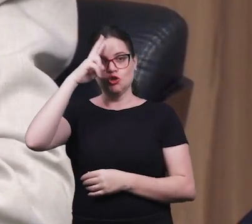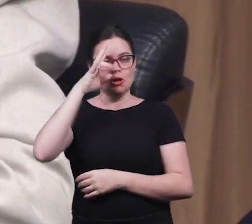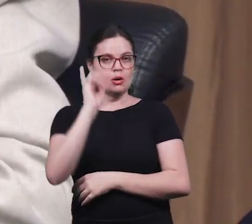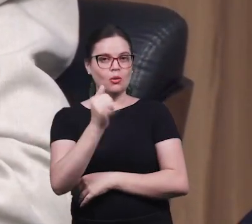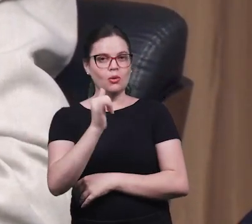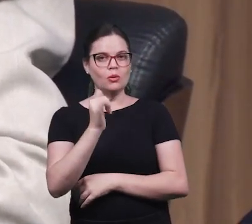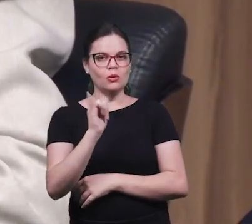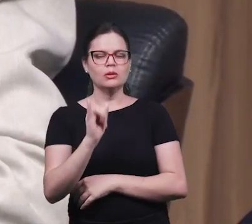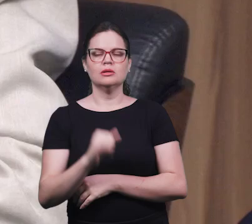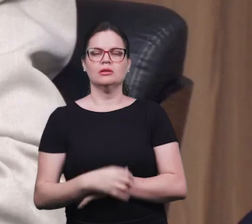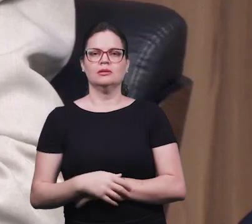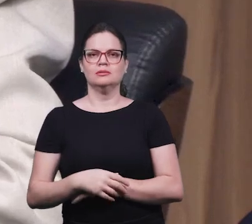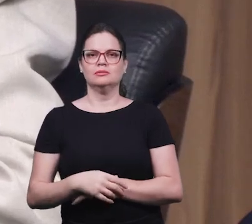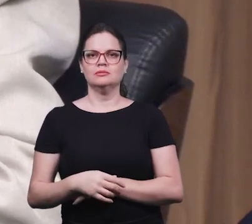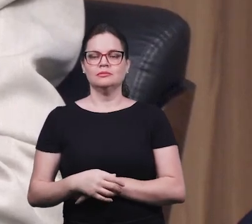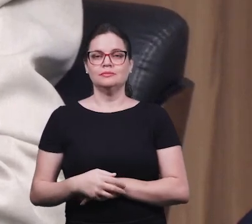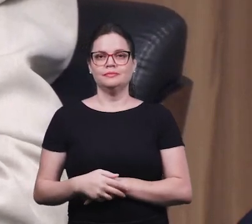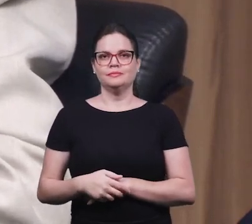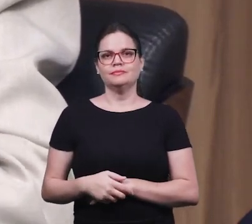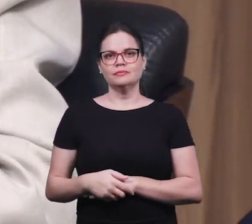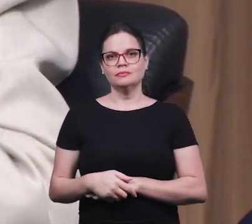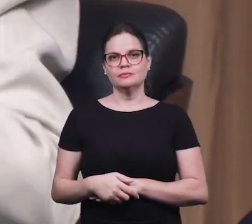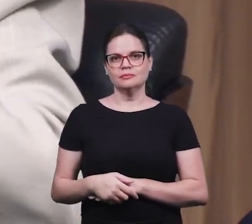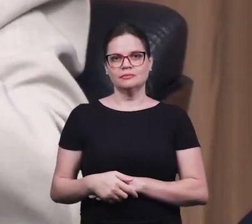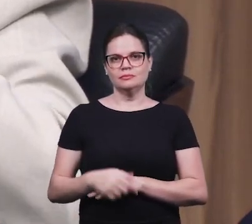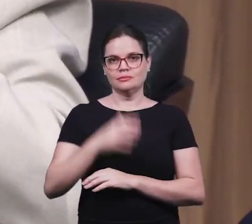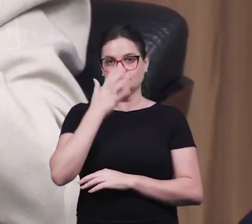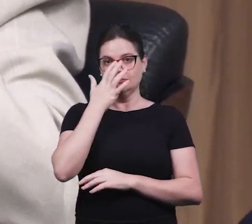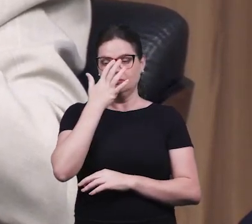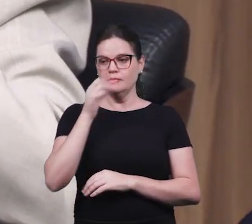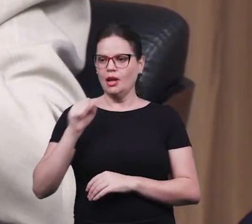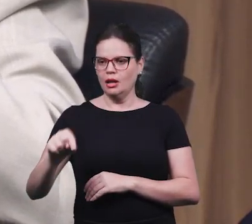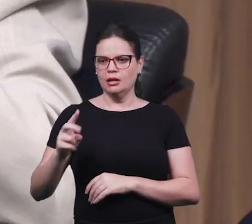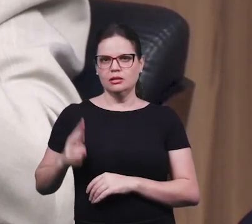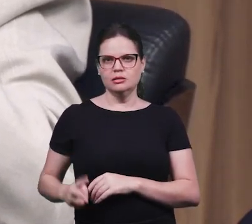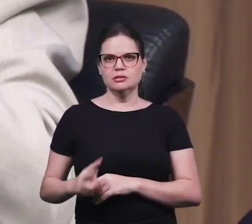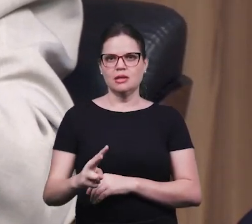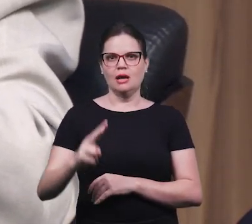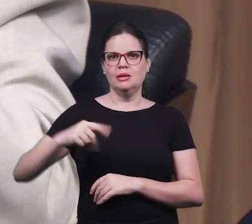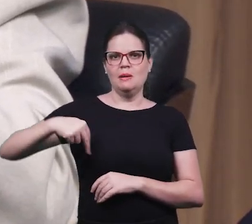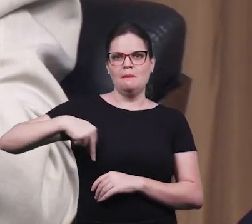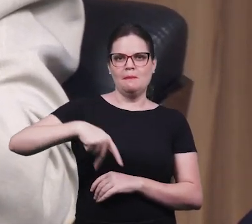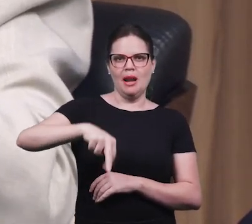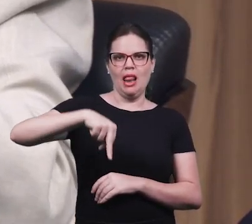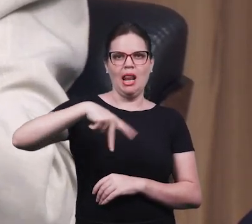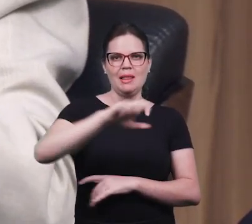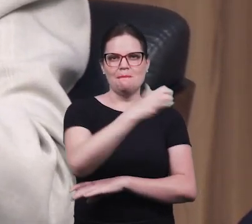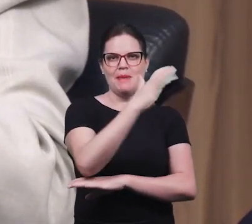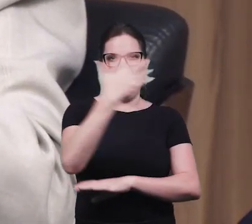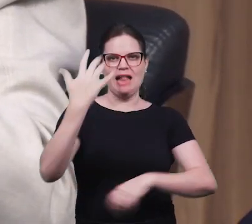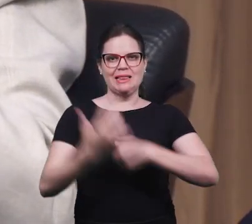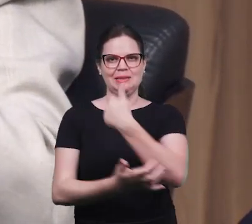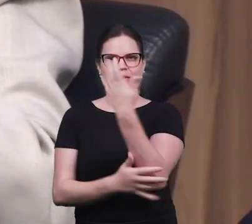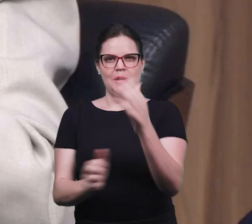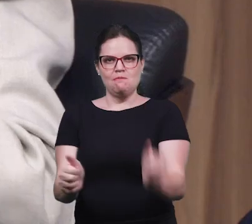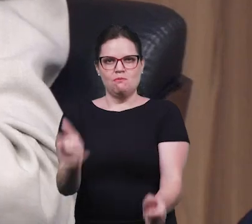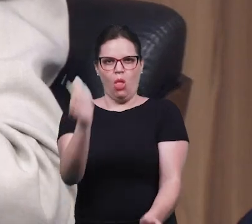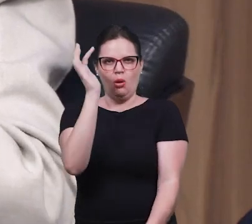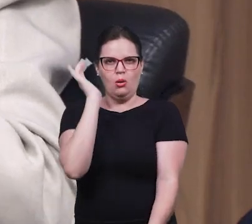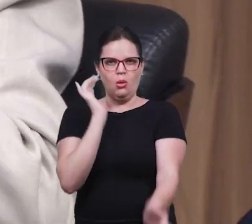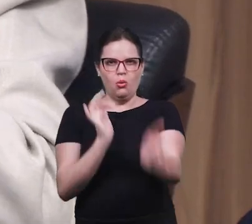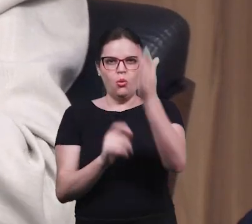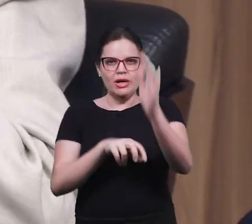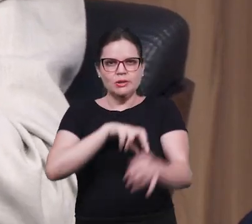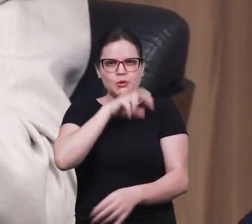uma história, ele passou, ele viajava dentro da mata fechada, em região de muita